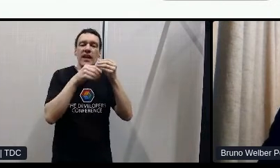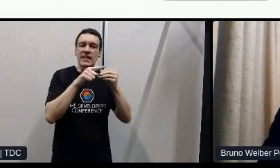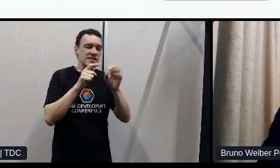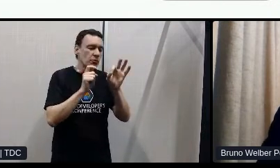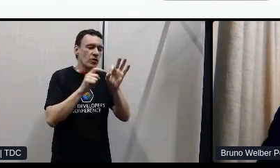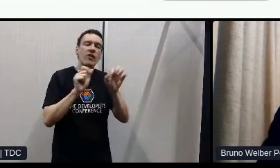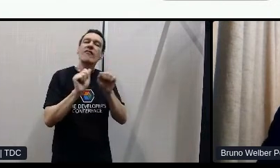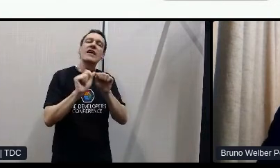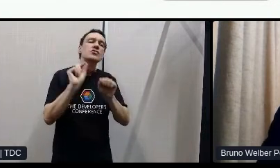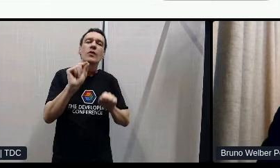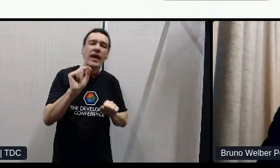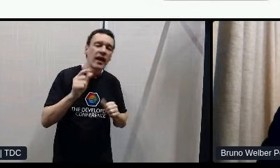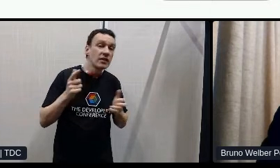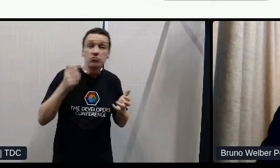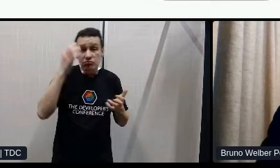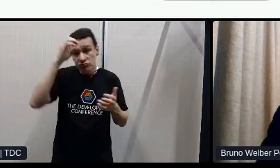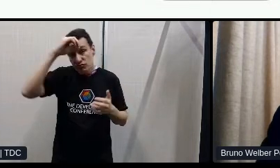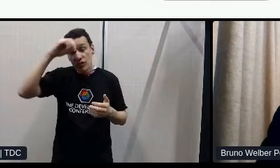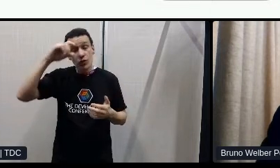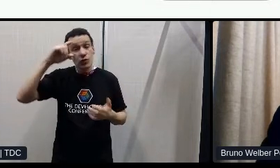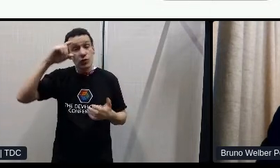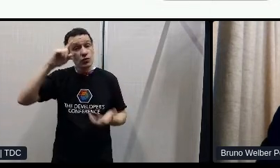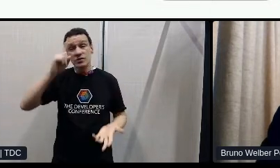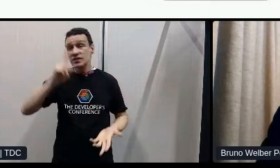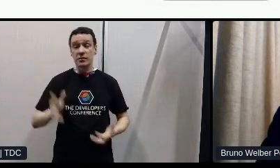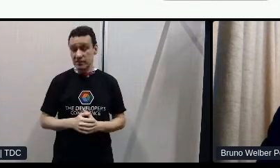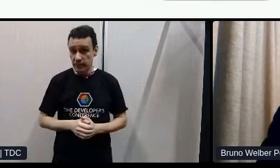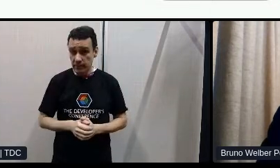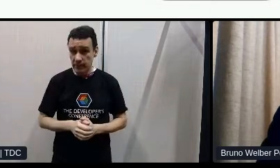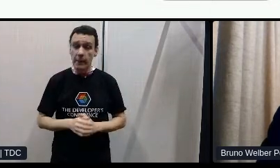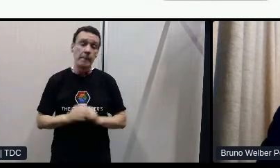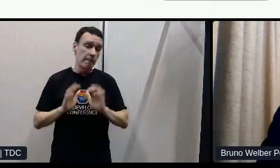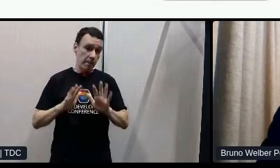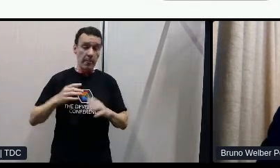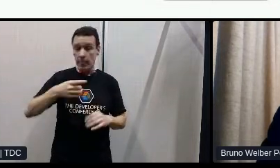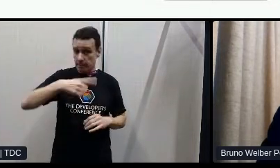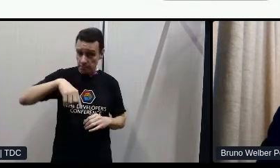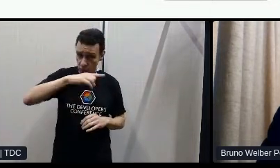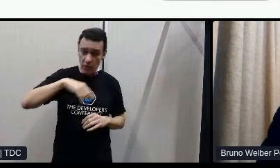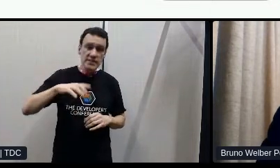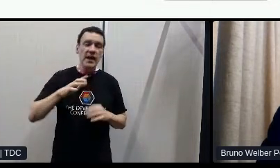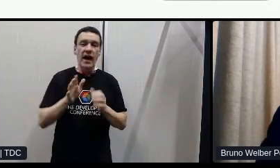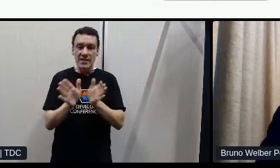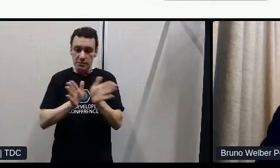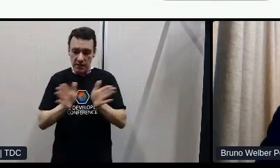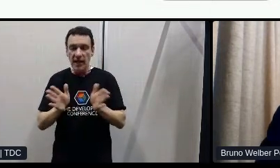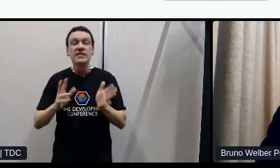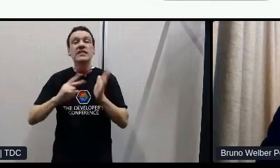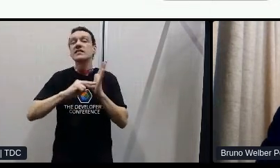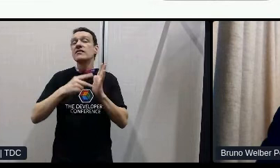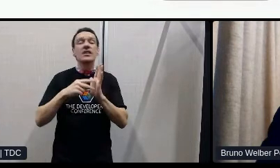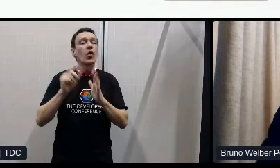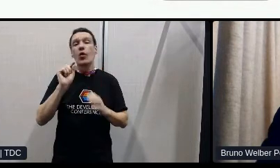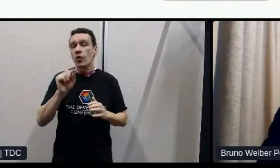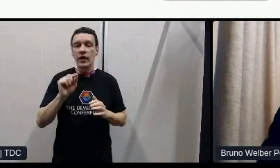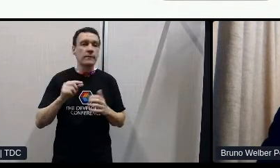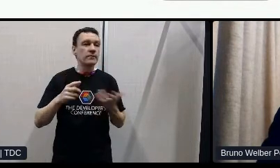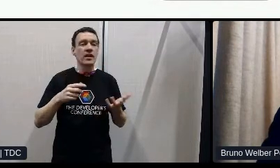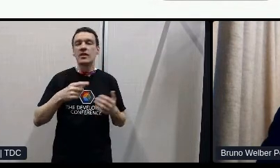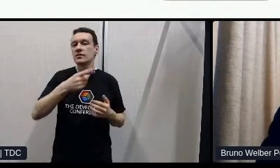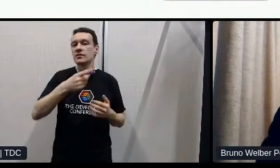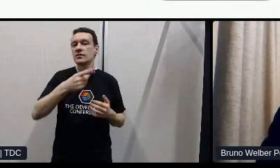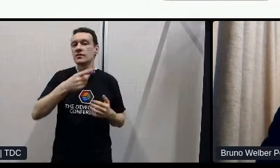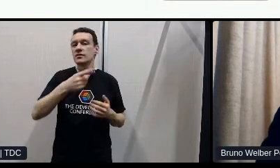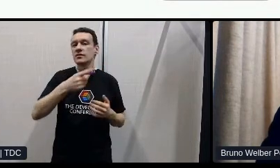componente. Ou seja, isso para nós de acessibilidade significa que a gente jamais pode deixar